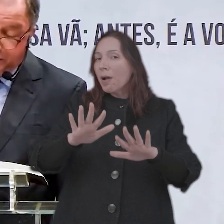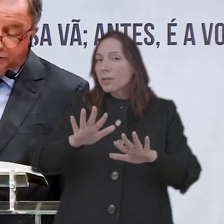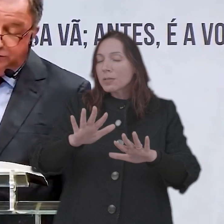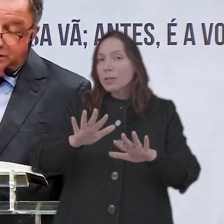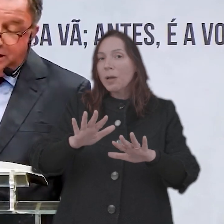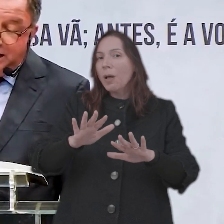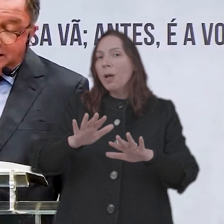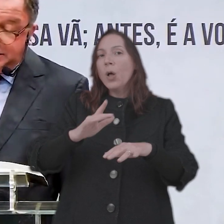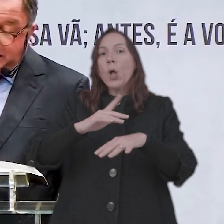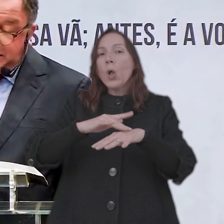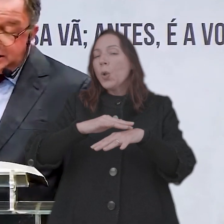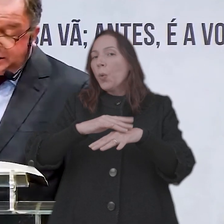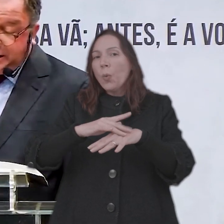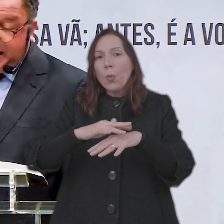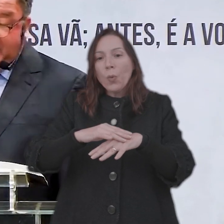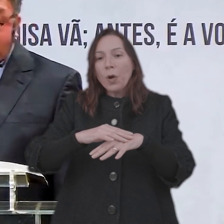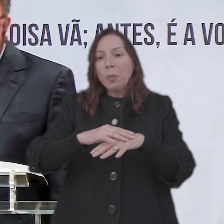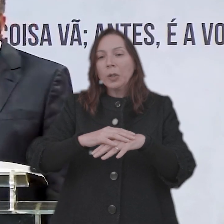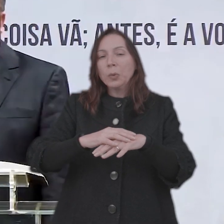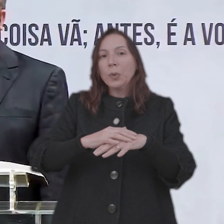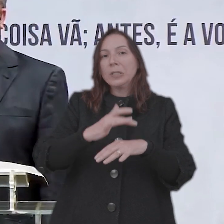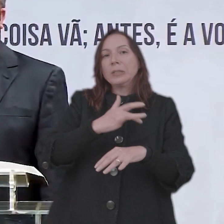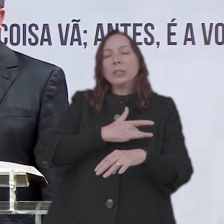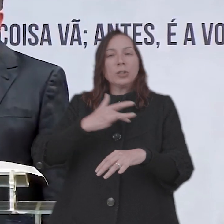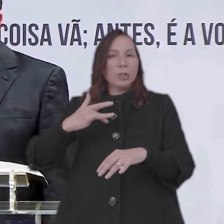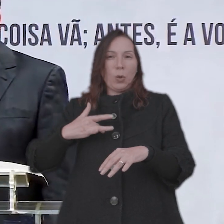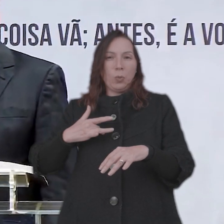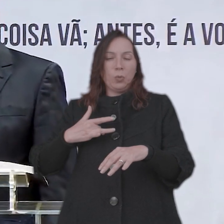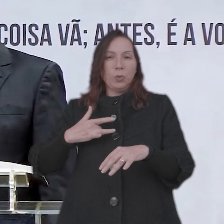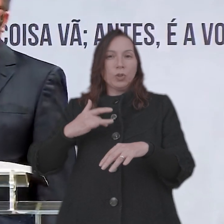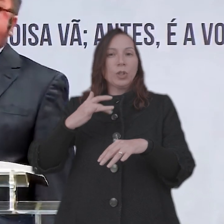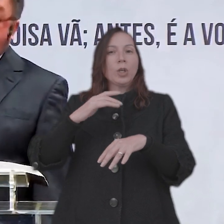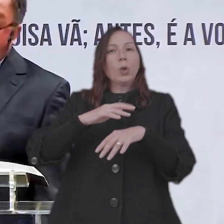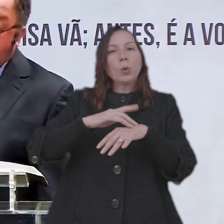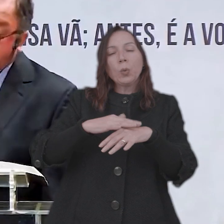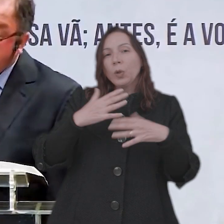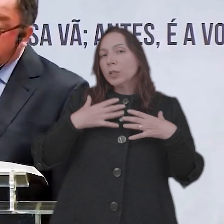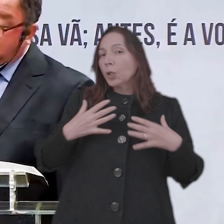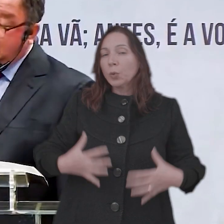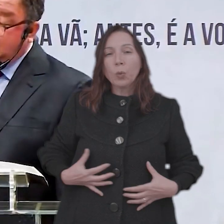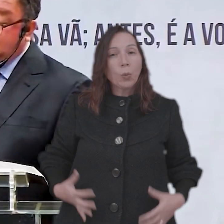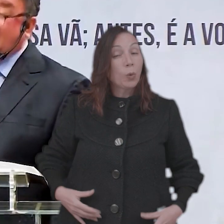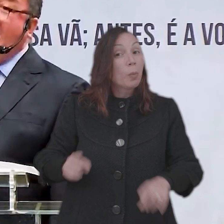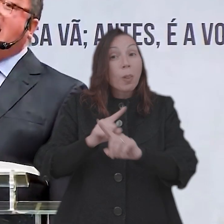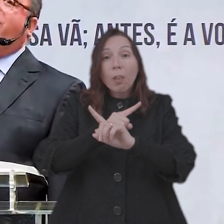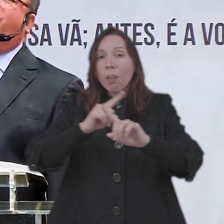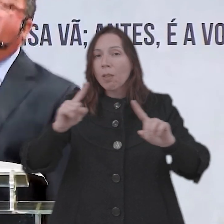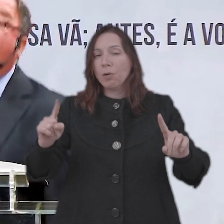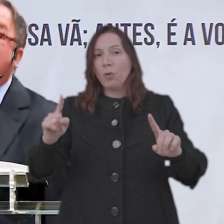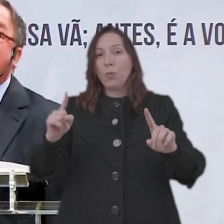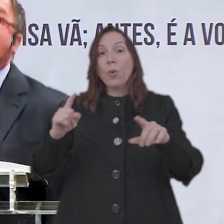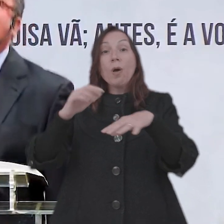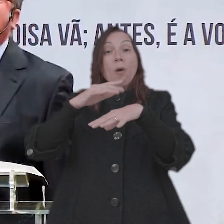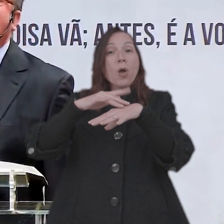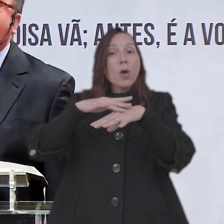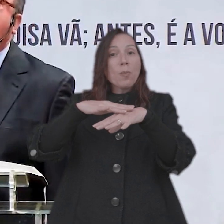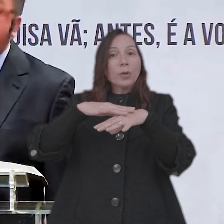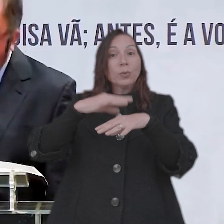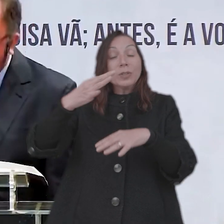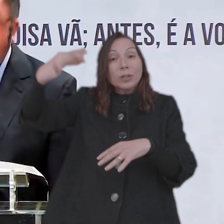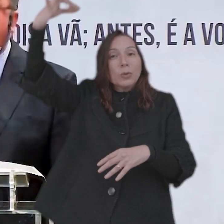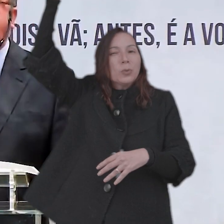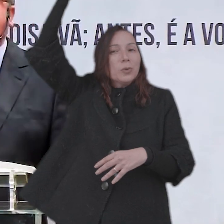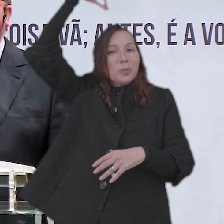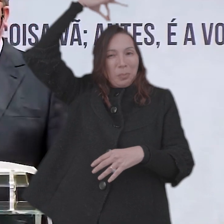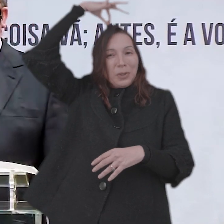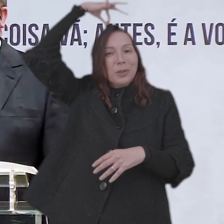lógica do texto. Se ele diz assim, revigore-se, e na tradução, e ele fortalecerá